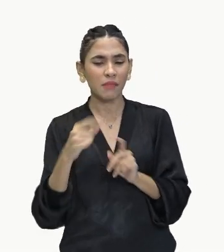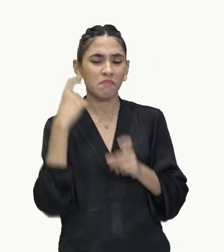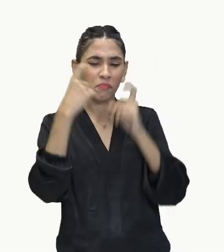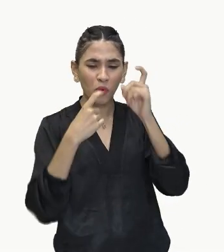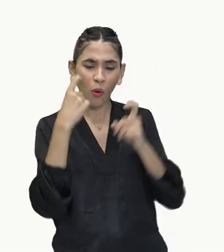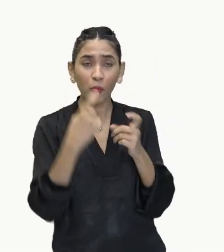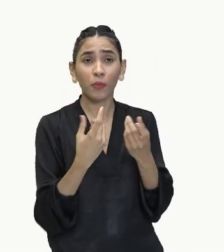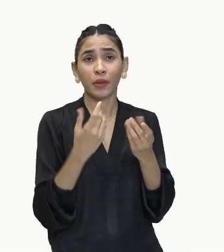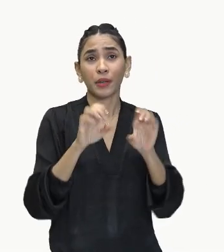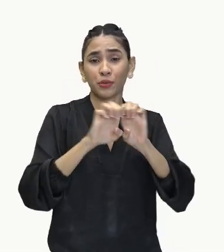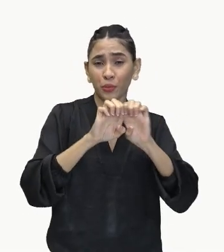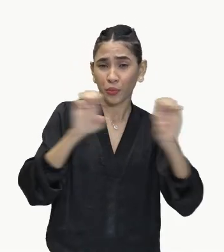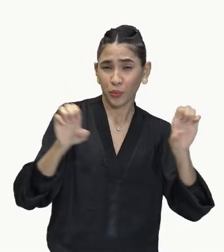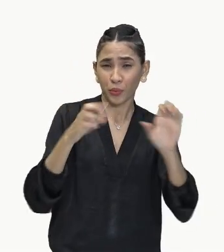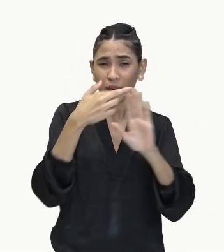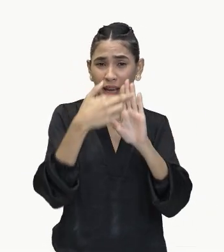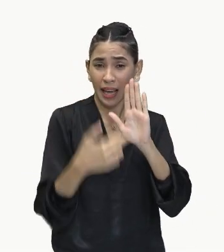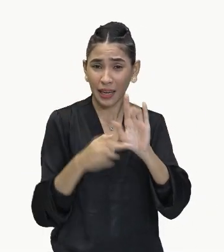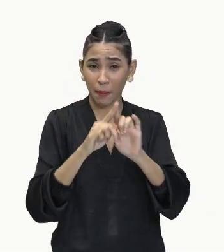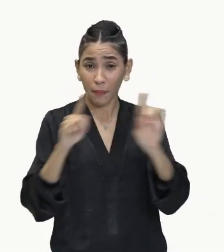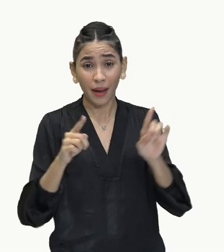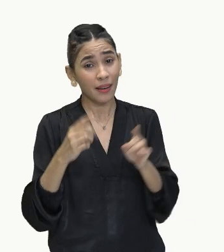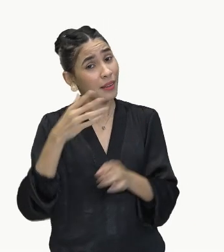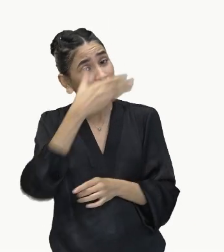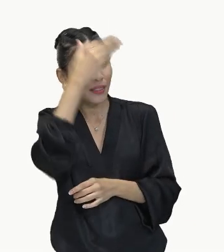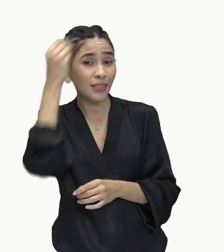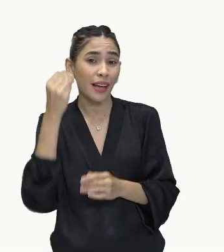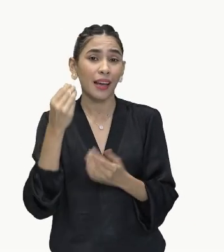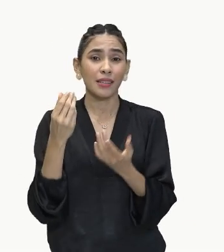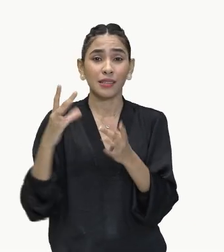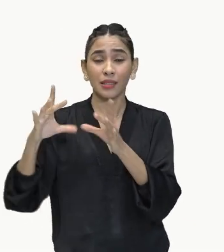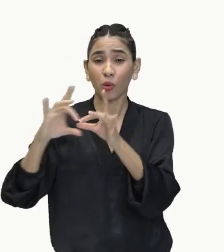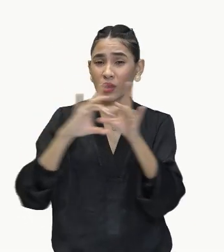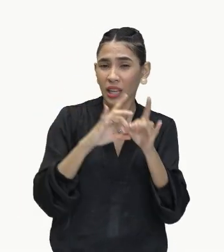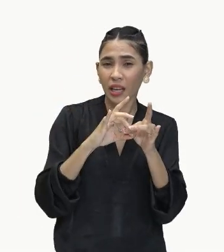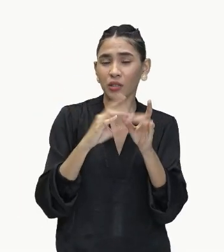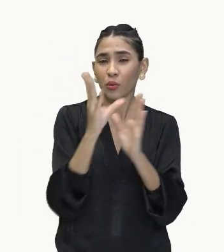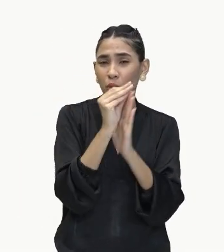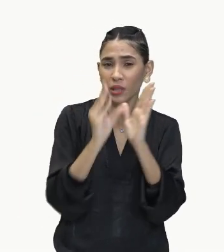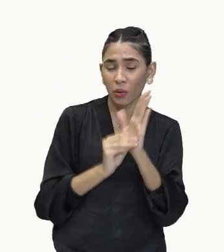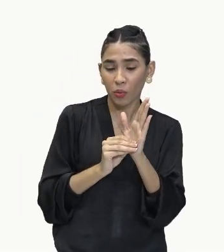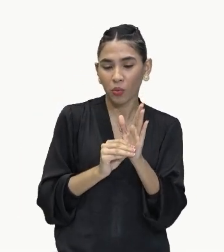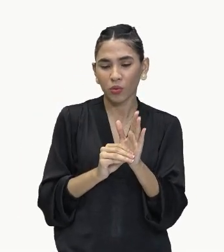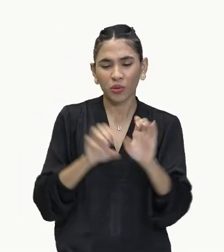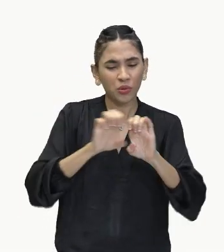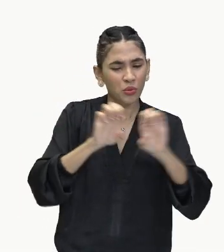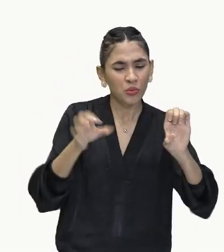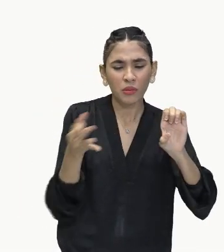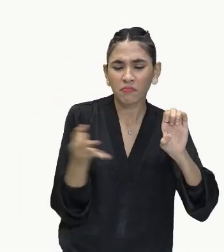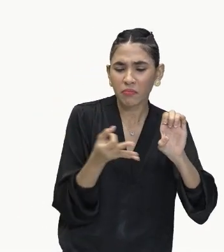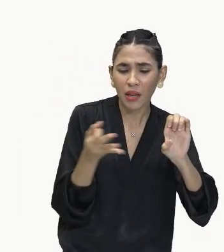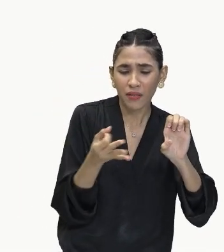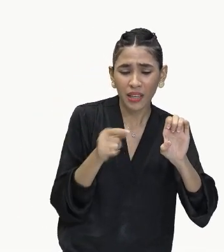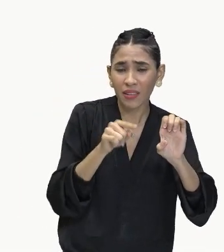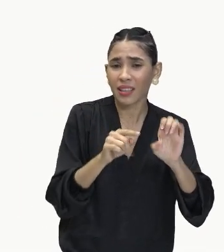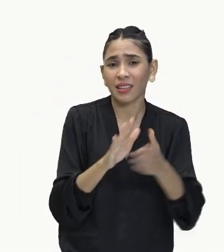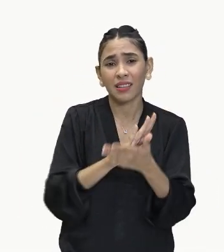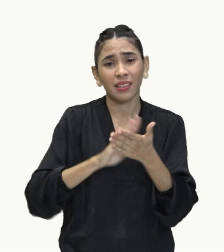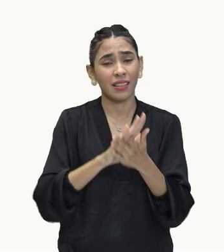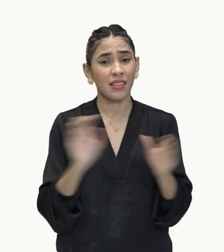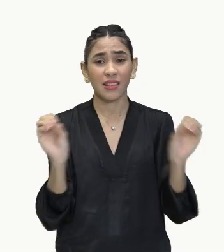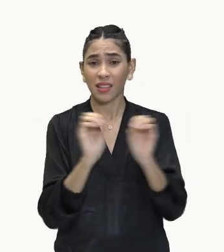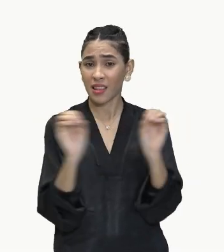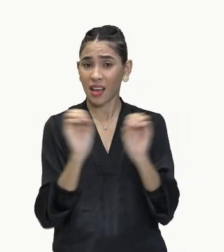com a forma e se esquecem do conteúdo, né? Essa forma tão bem trabalhada não diz nada, não